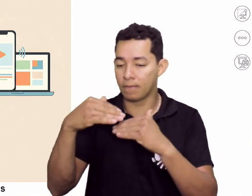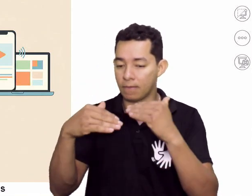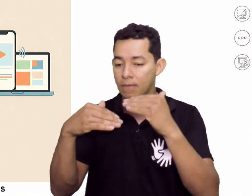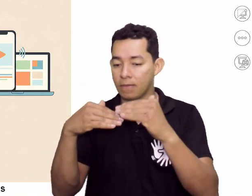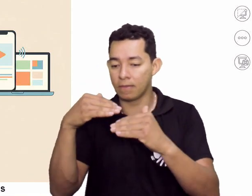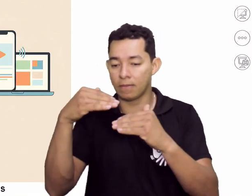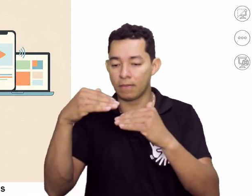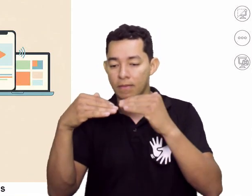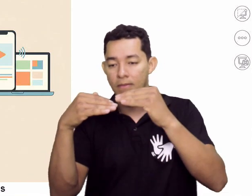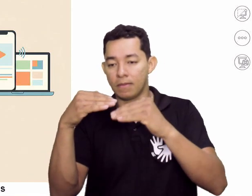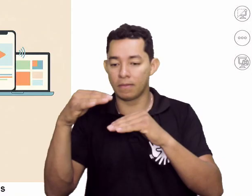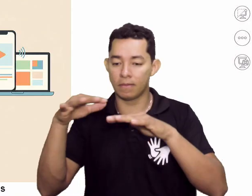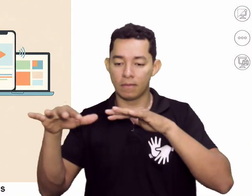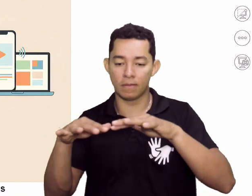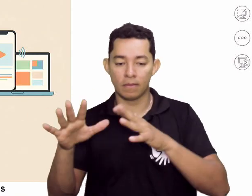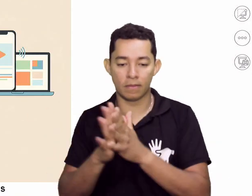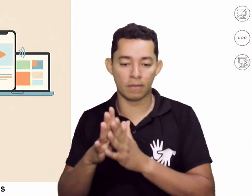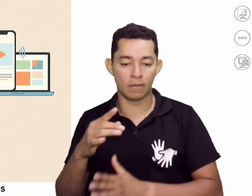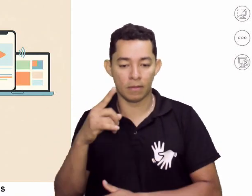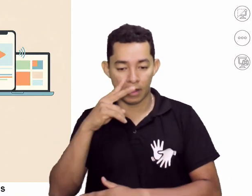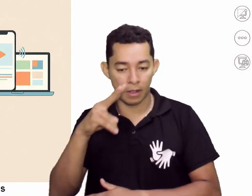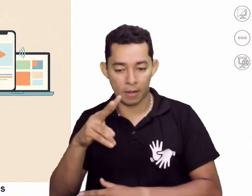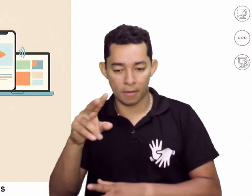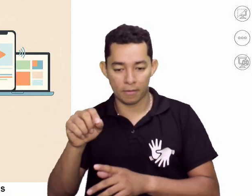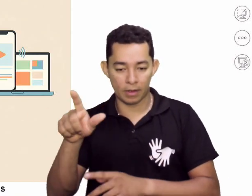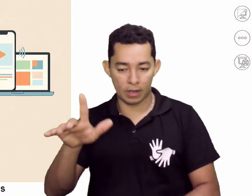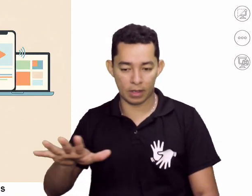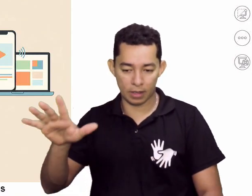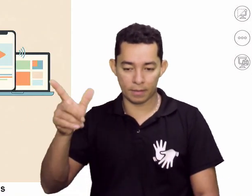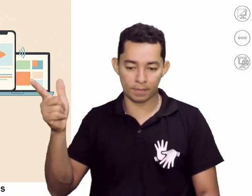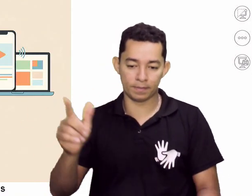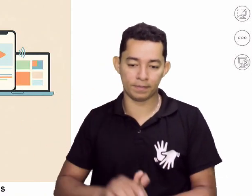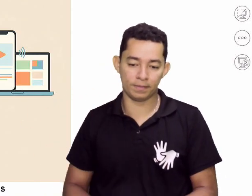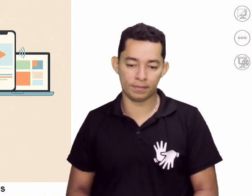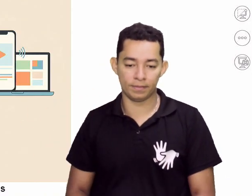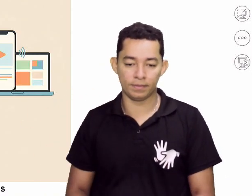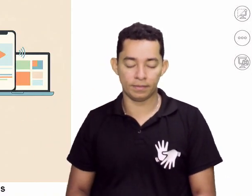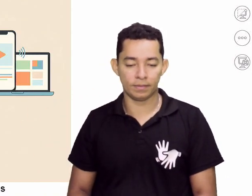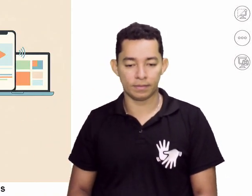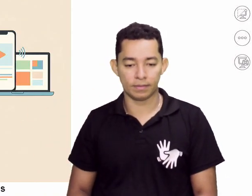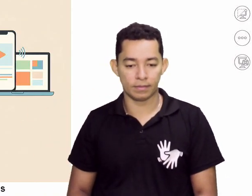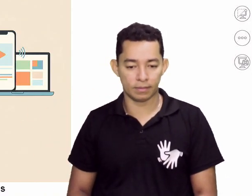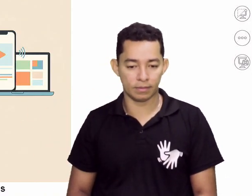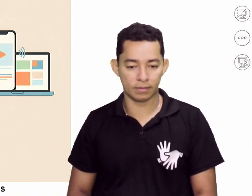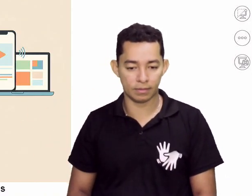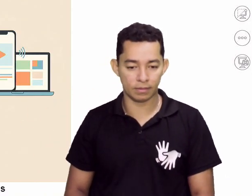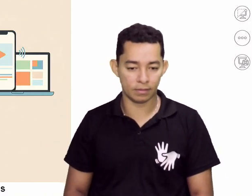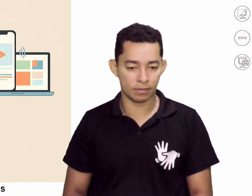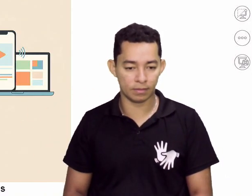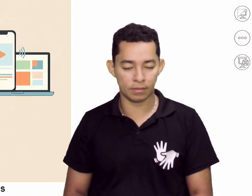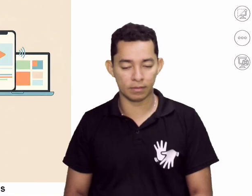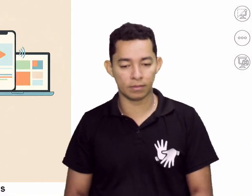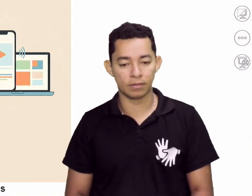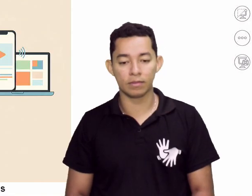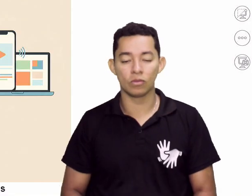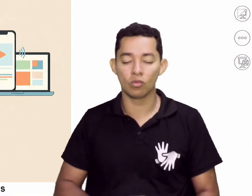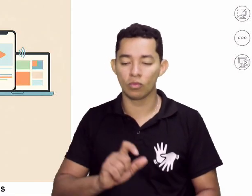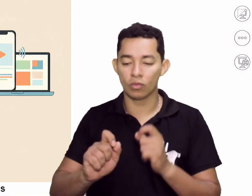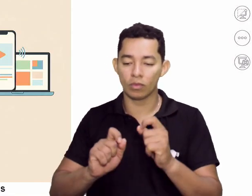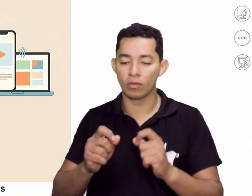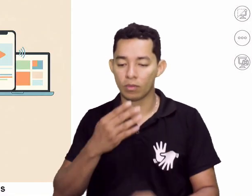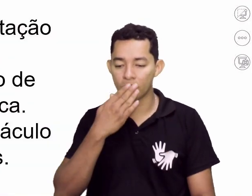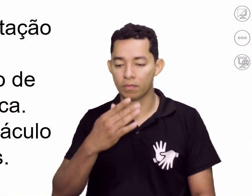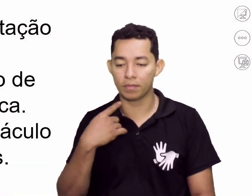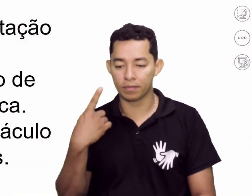gente está vendo aqui, ó, nessa ilustração, tá? Então vamos nessa aí, vamos ver o que pede essa nossa